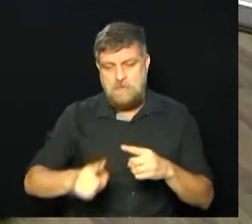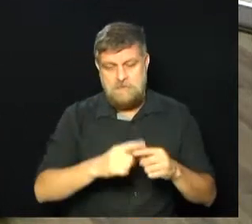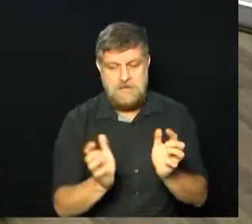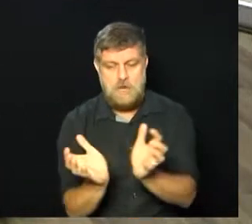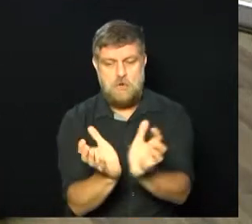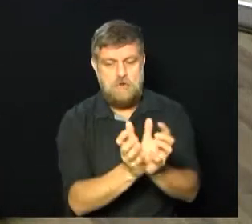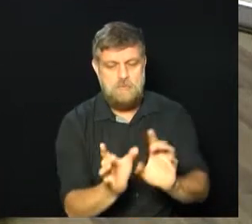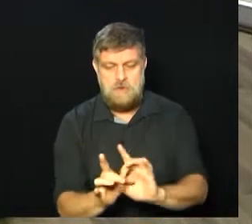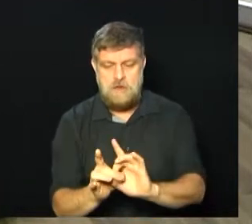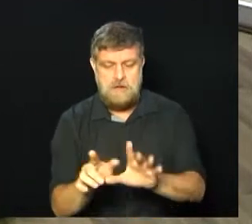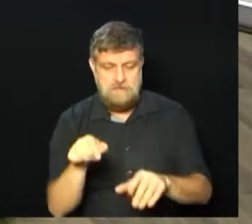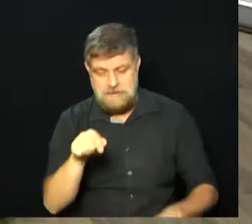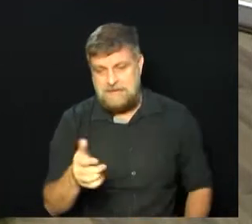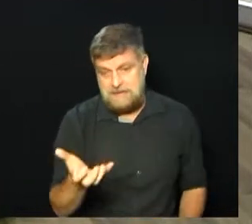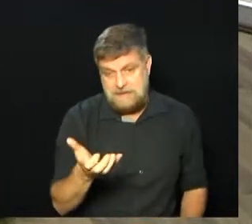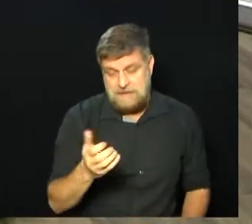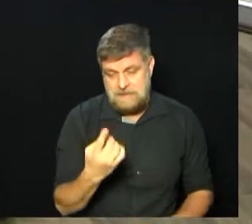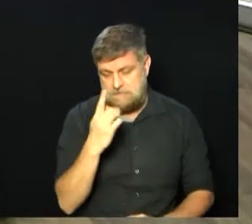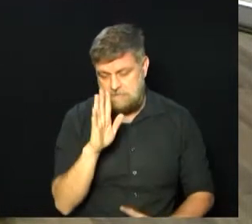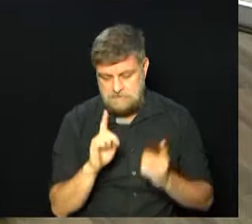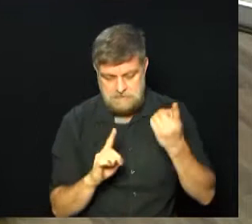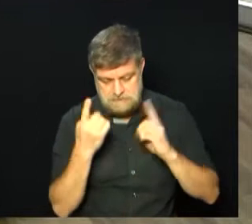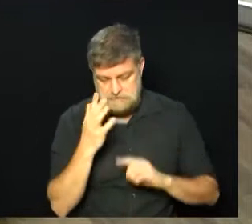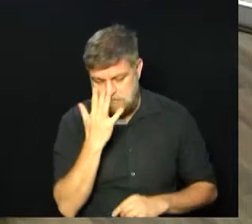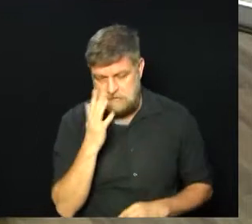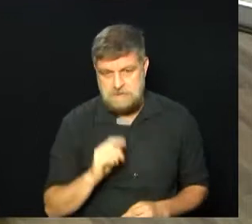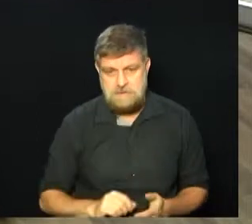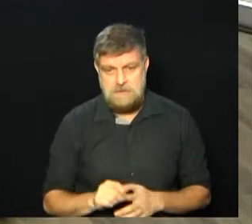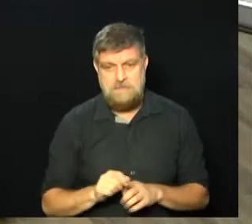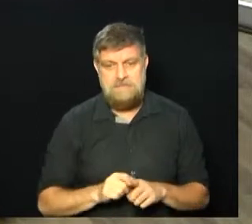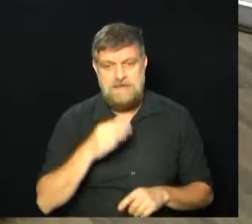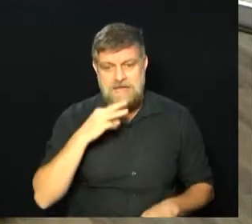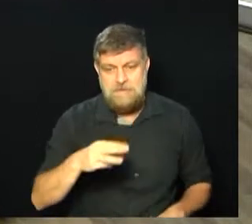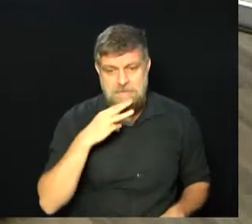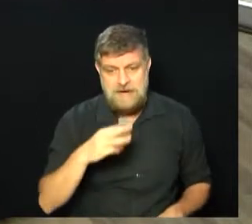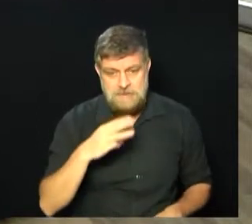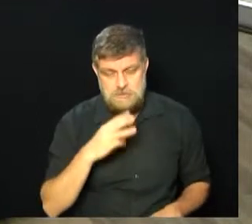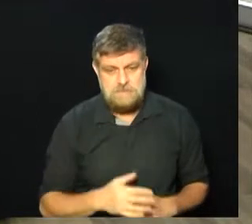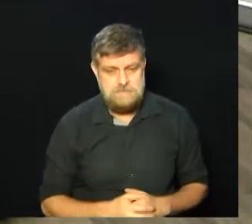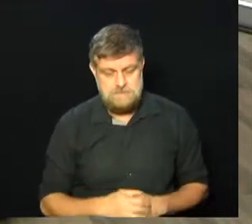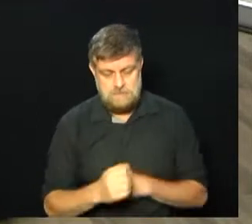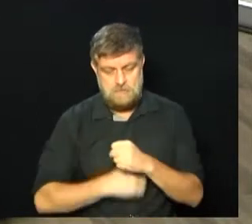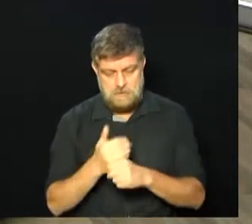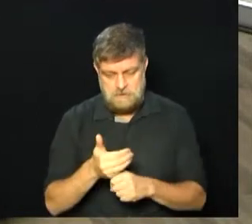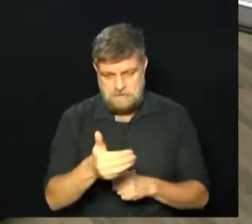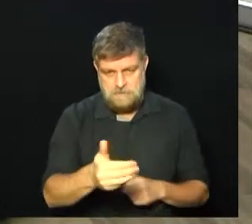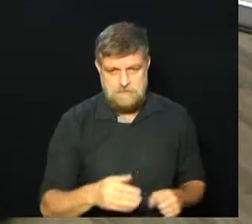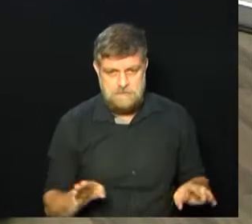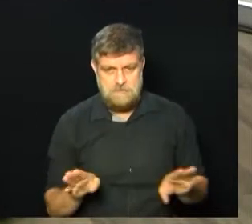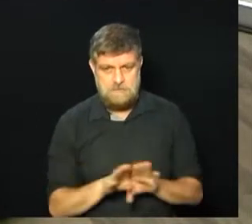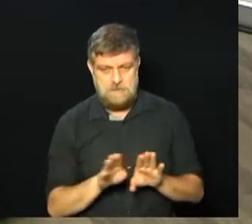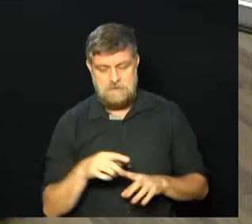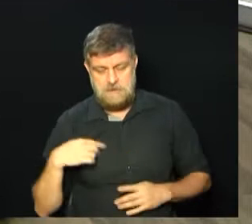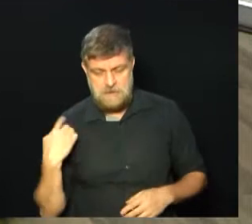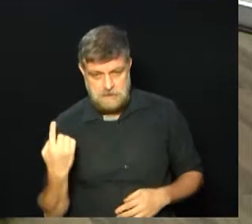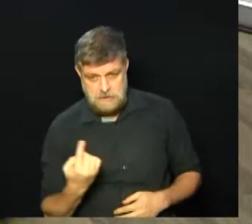Independentes Façam aí essa festa popular em março de 2022 E falando nisso a gente